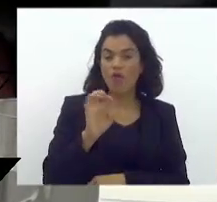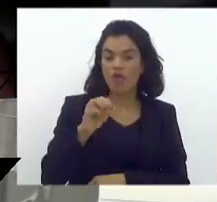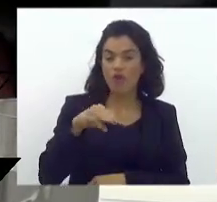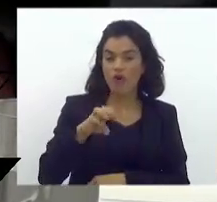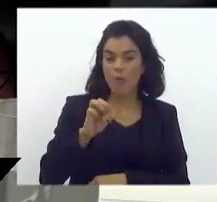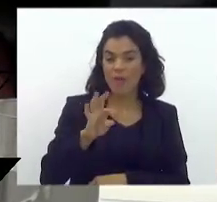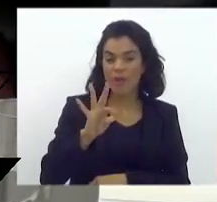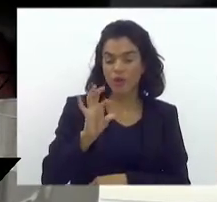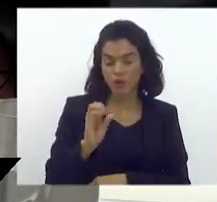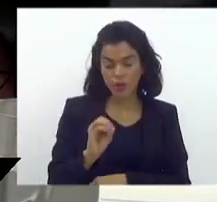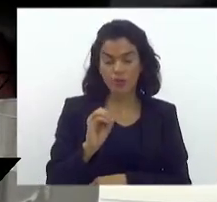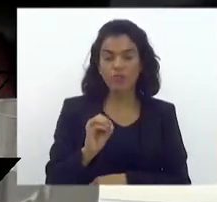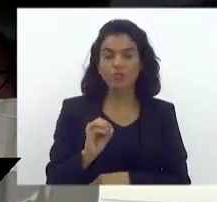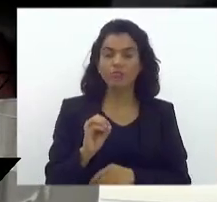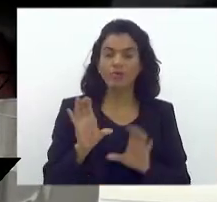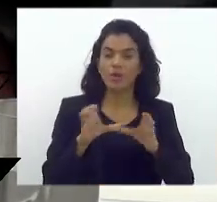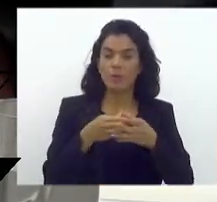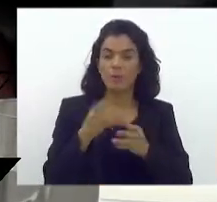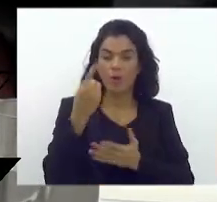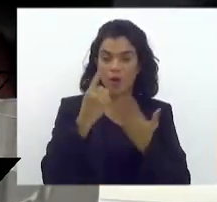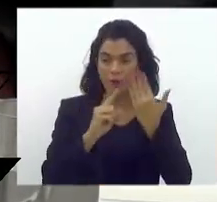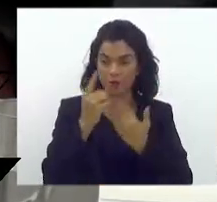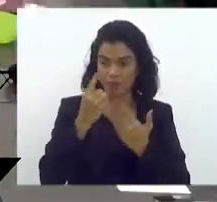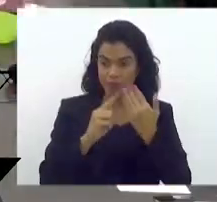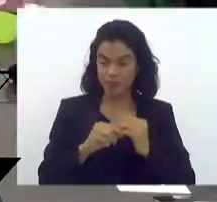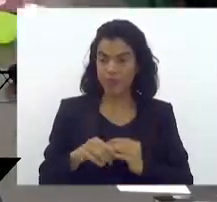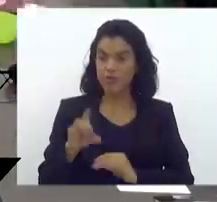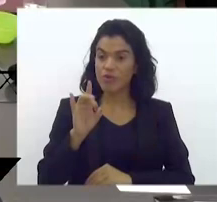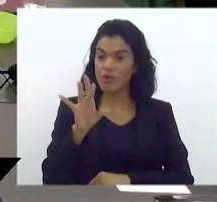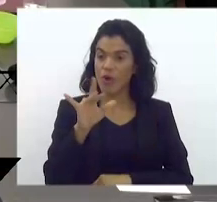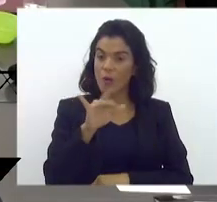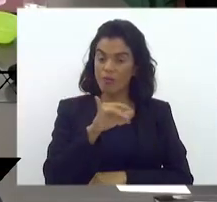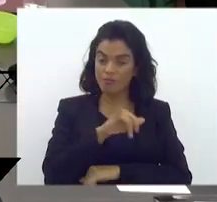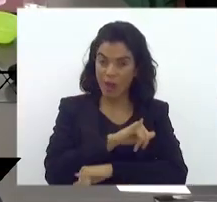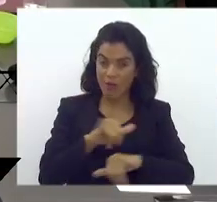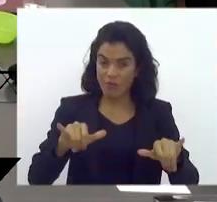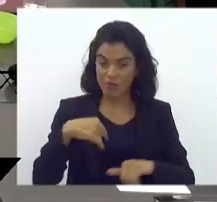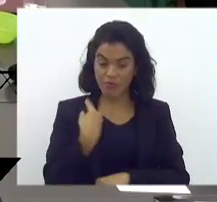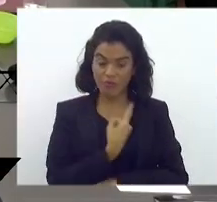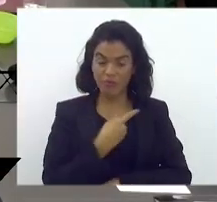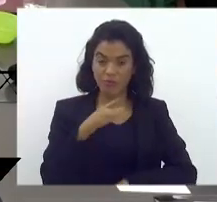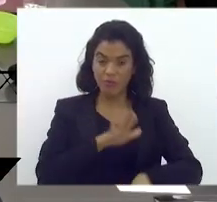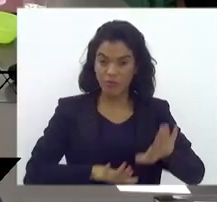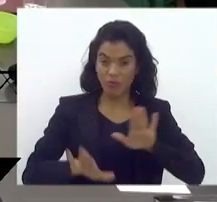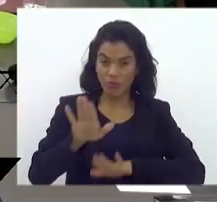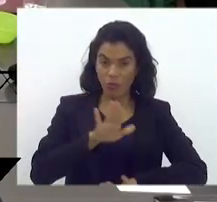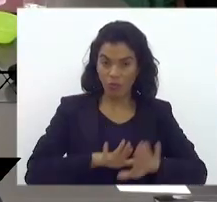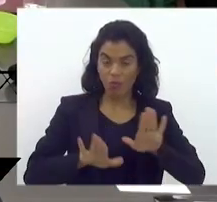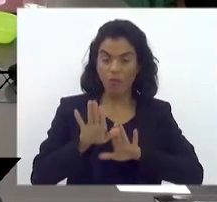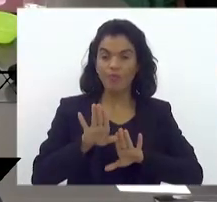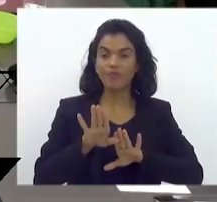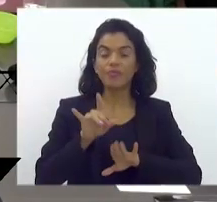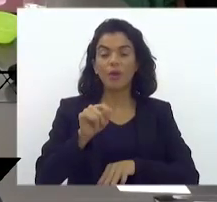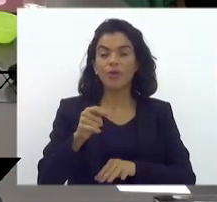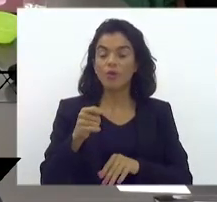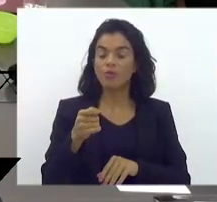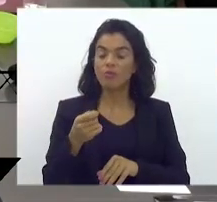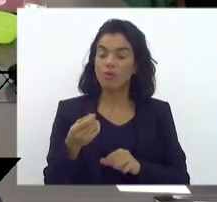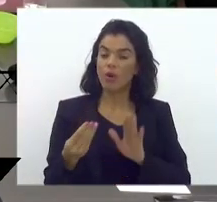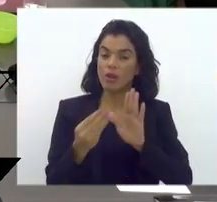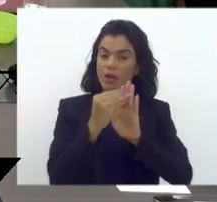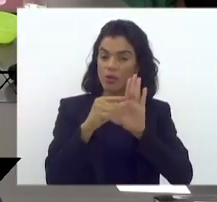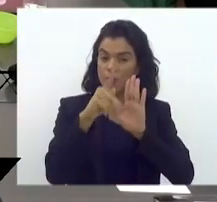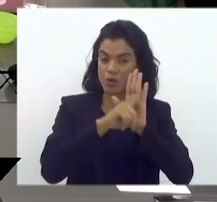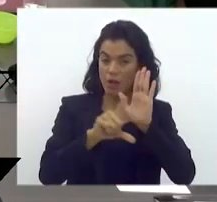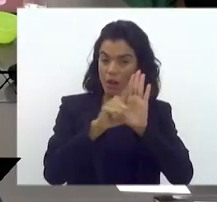uma padronização boa. Só para a gente tomar cuidado, presidente, que a fonte determinada no projeto tem que ser do